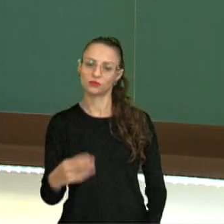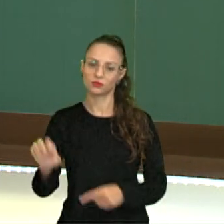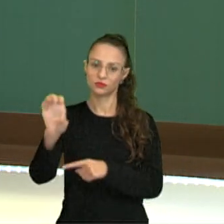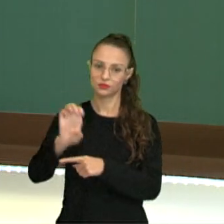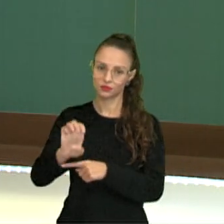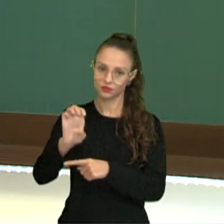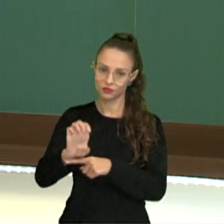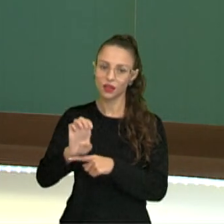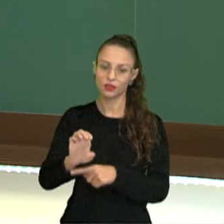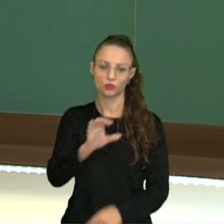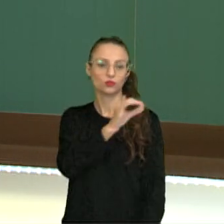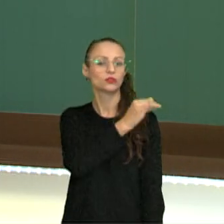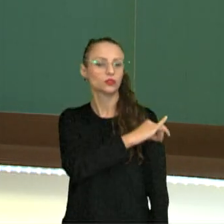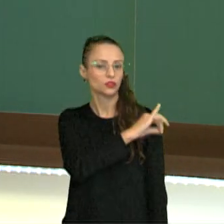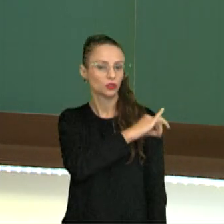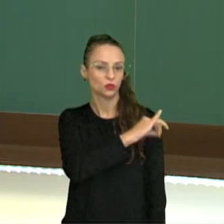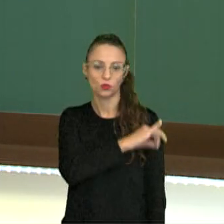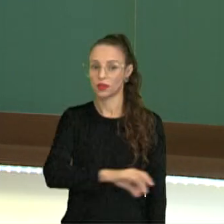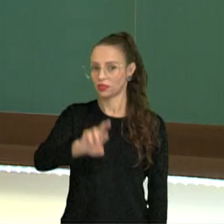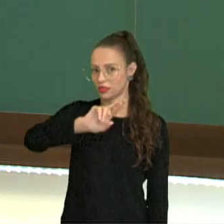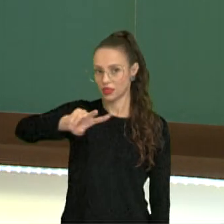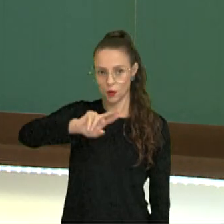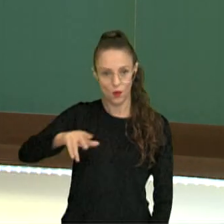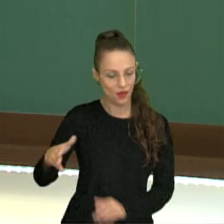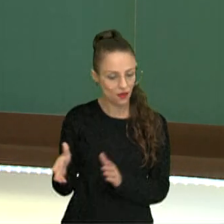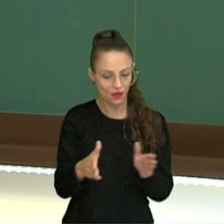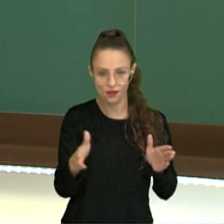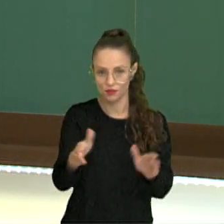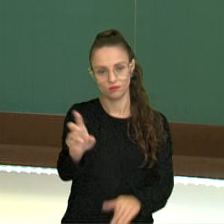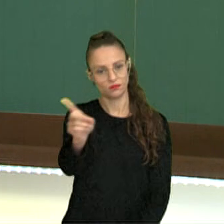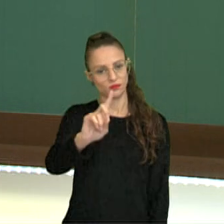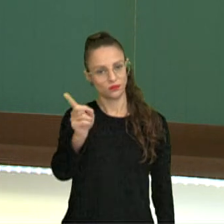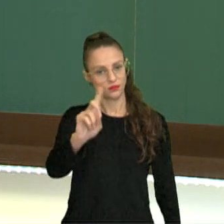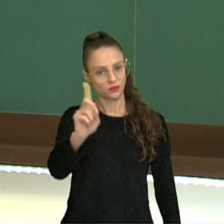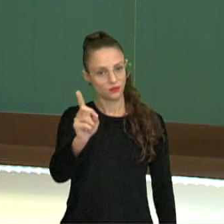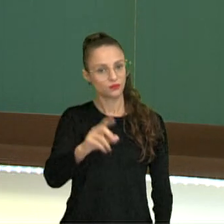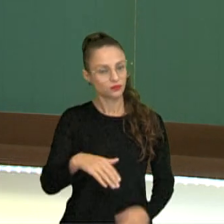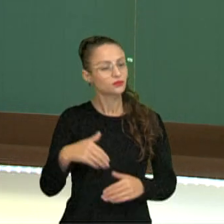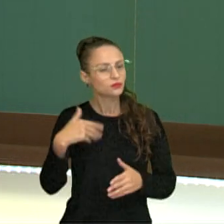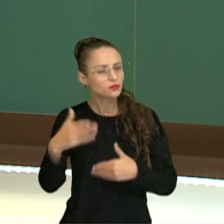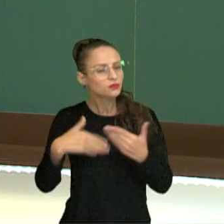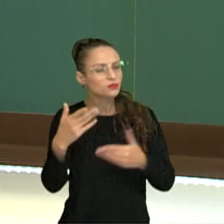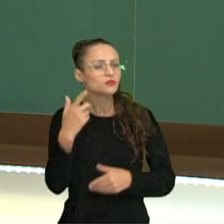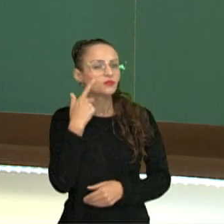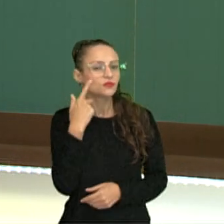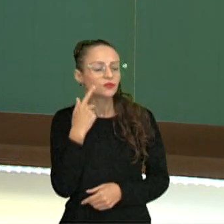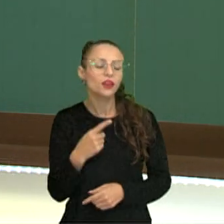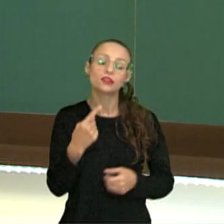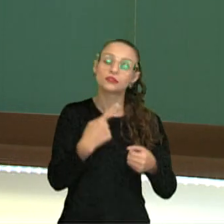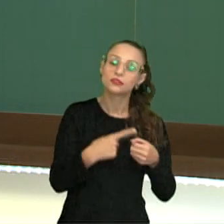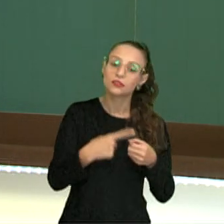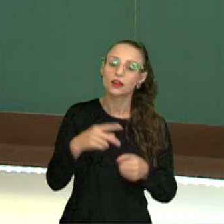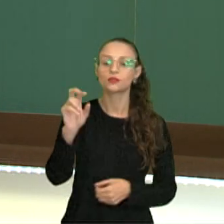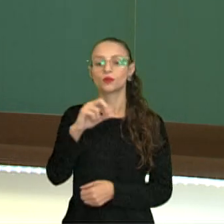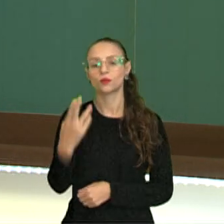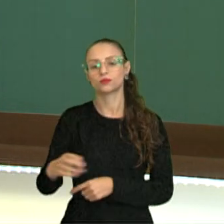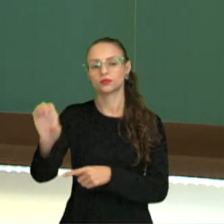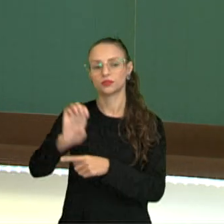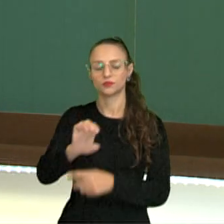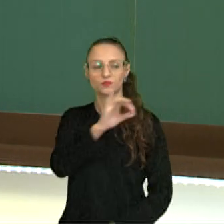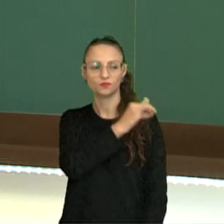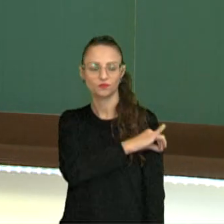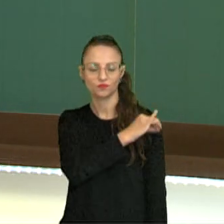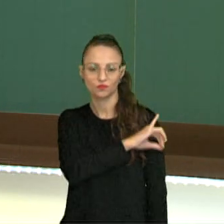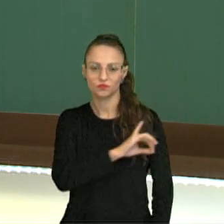Então, eu já descarto a questão, né, do Rio de Águas, tá? Talvez, ao longo do texto, nós vamos saber se é a cidade ou o estado do Rio de